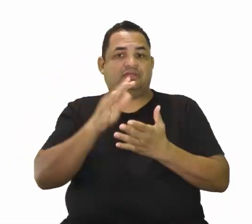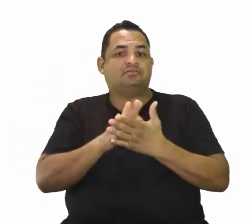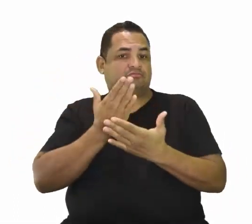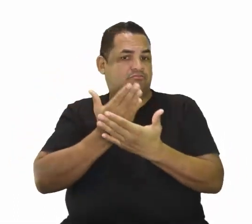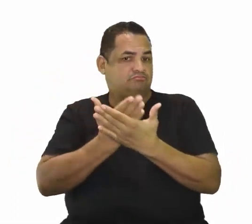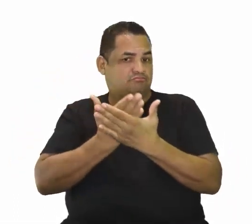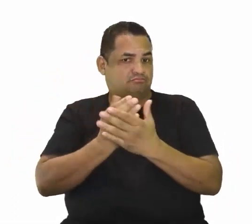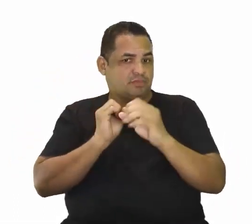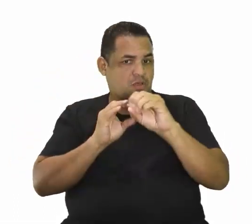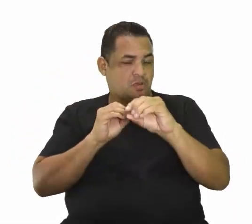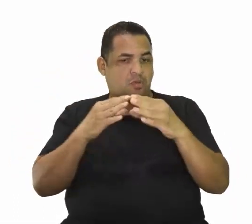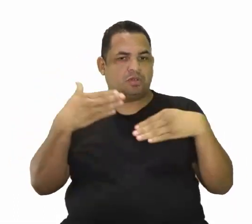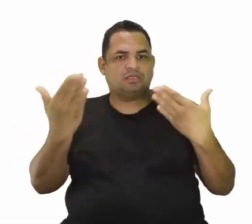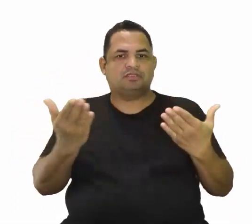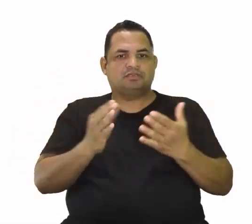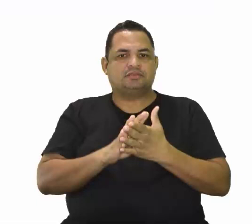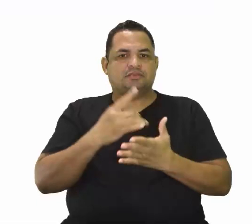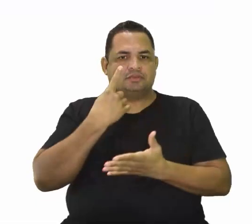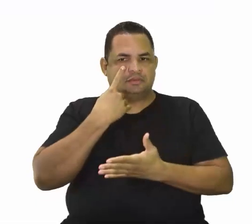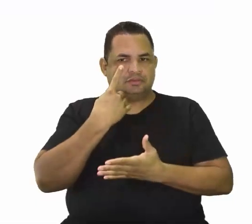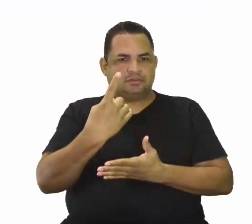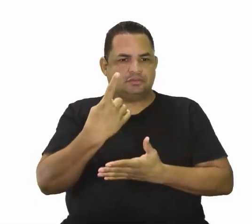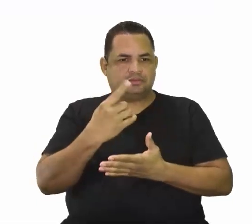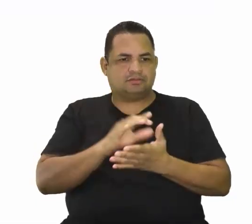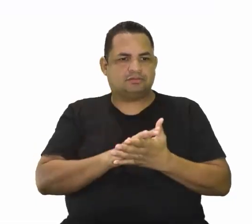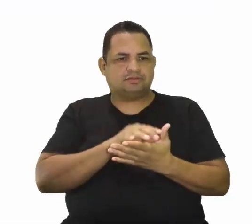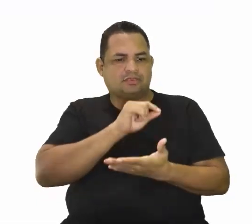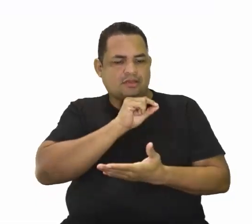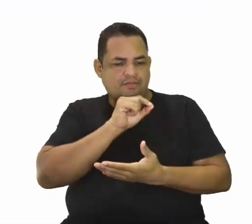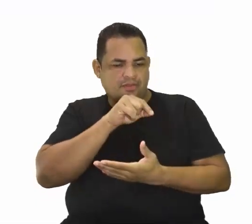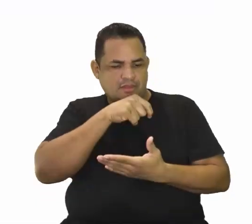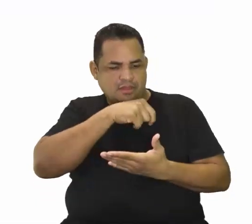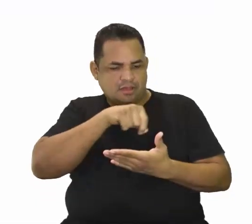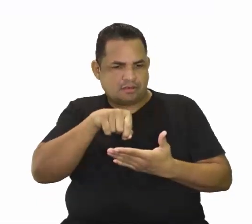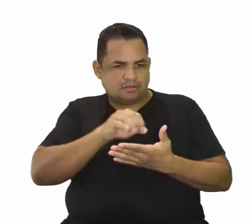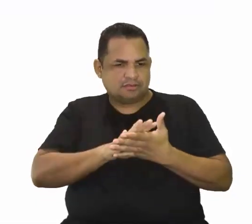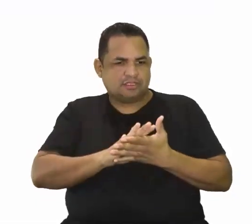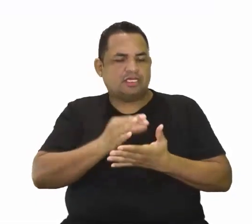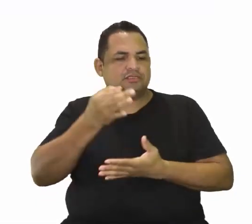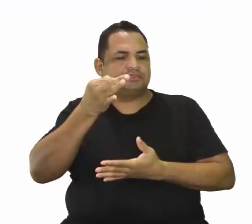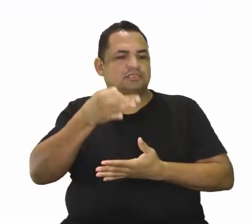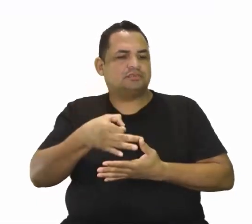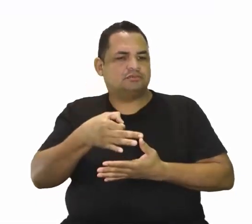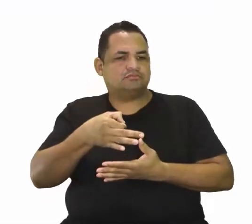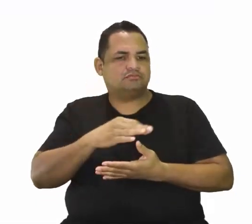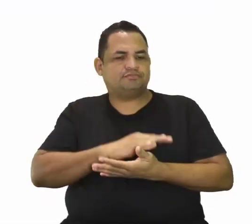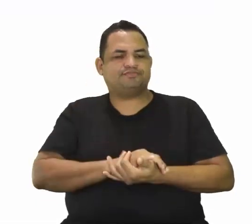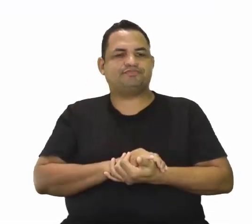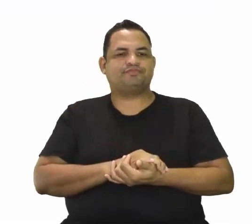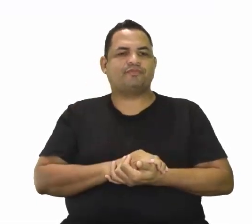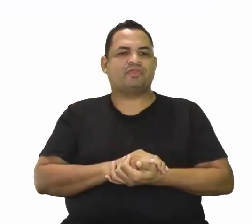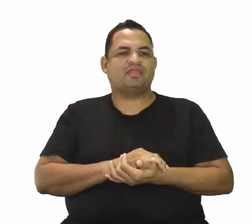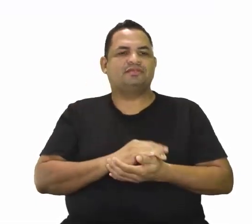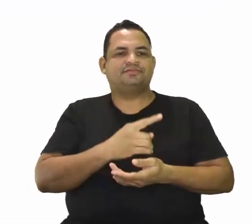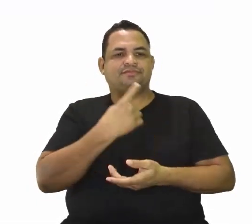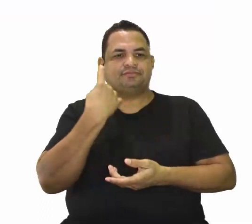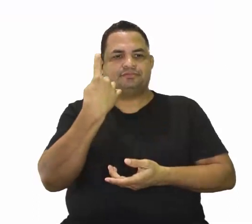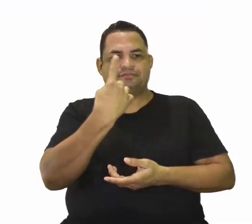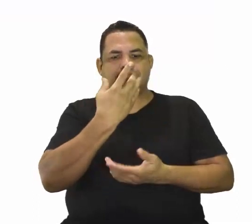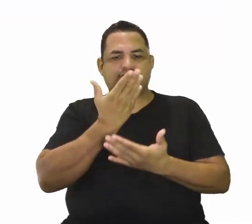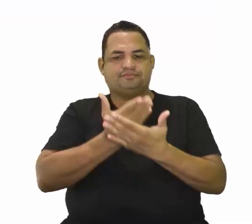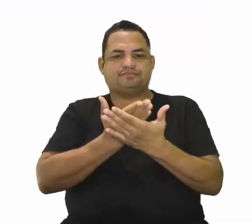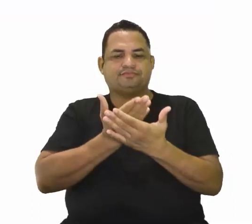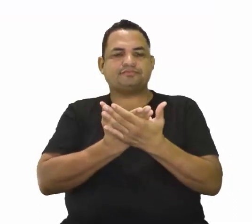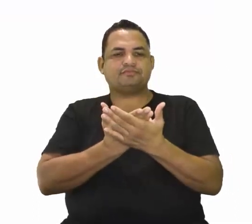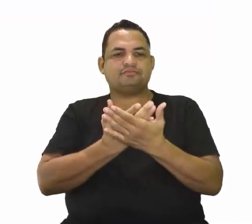aula, né? Deixa eu verificar se o meu lápis está calibrado. Opa, tá sim. Então, nós vimos na nossa